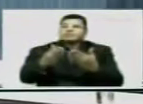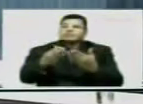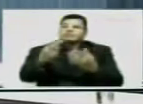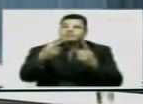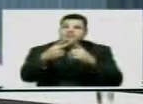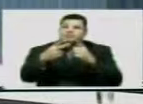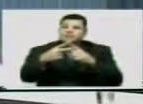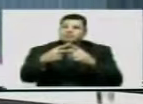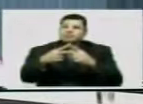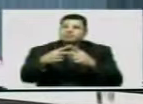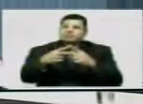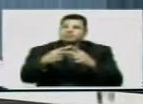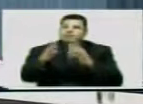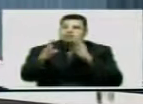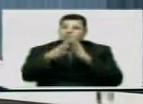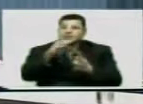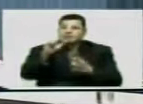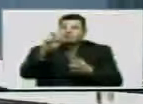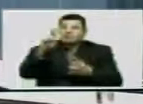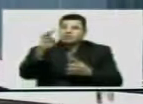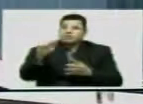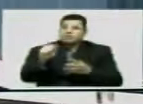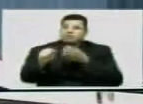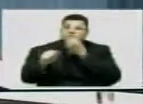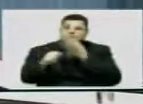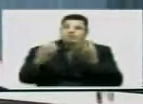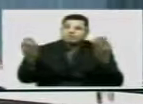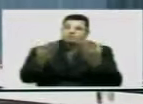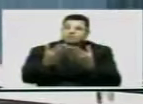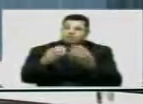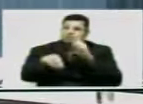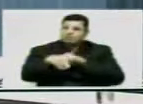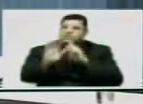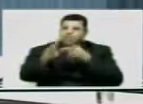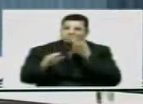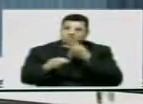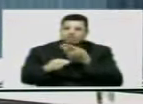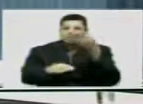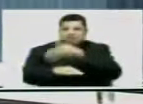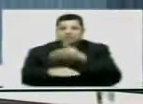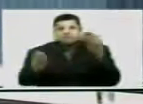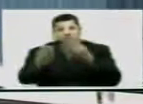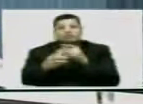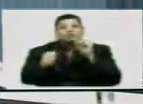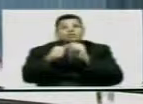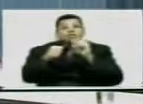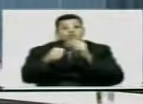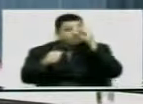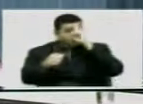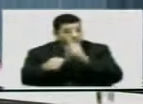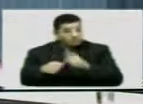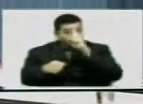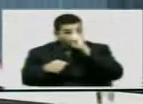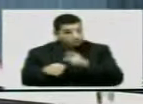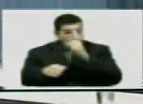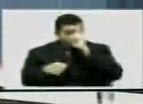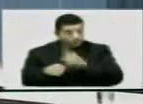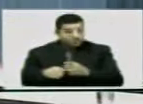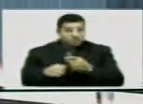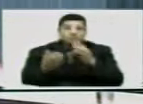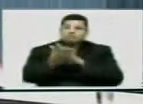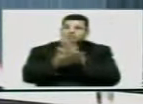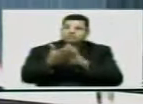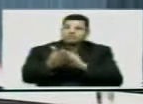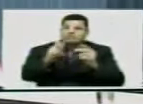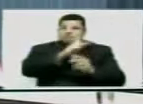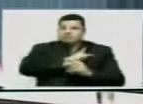para duas obras, monotrilho e BRT. E há tempos eu venho dizendo desta tribuna, e na